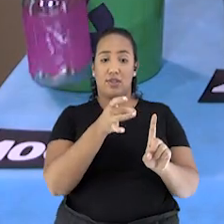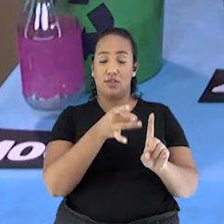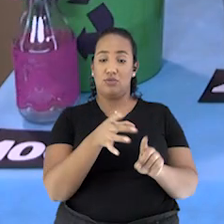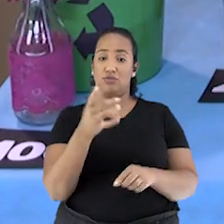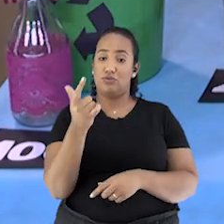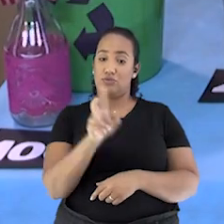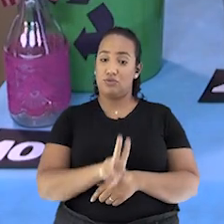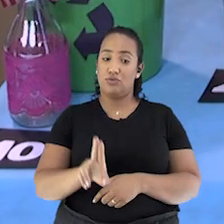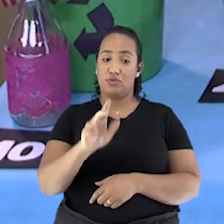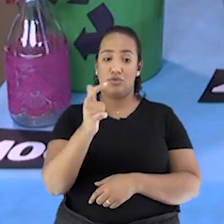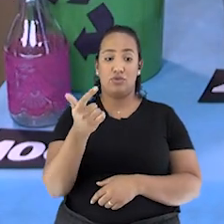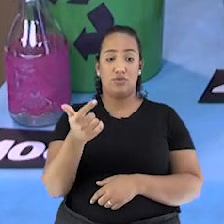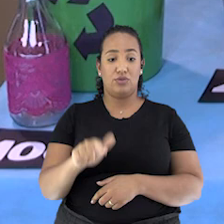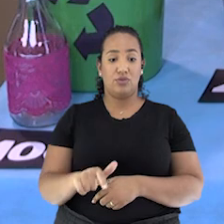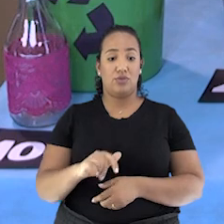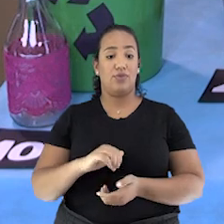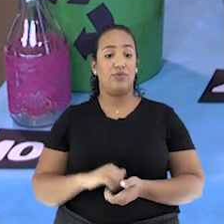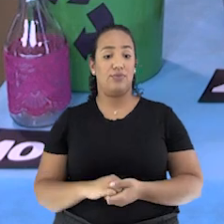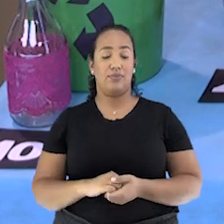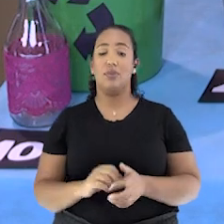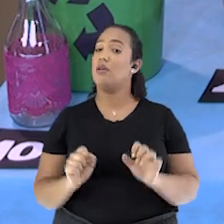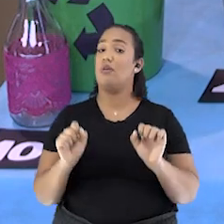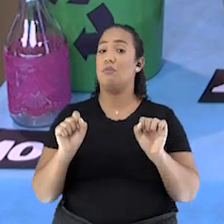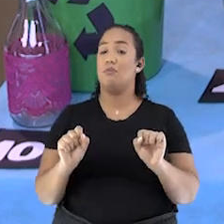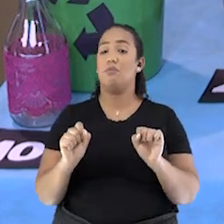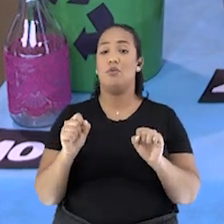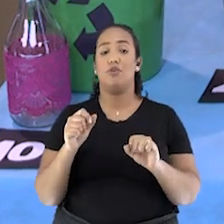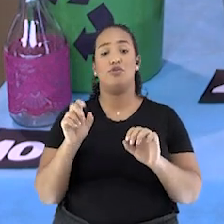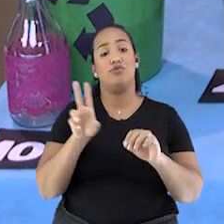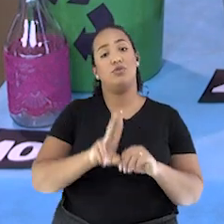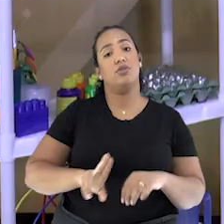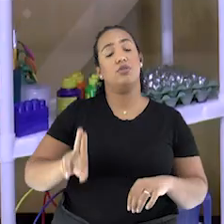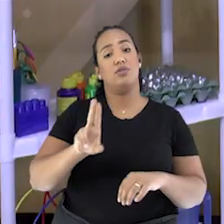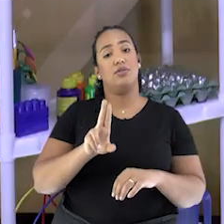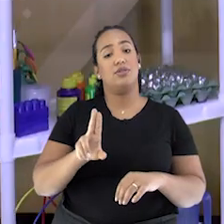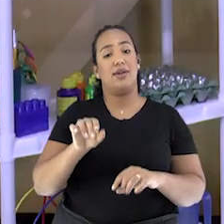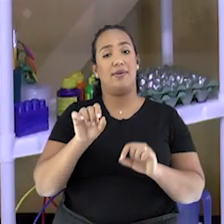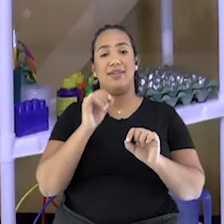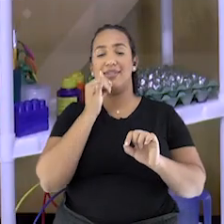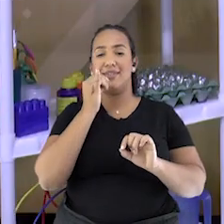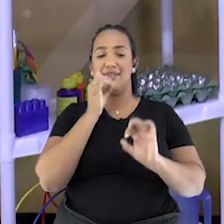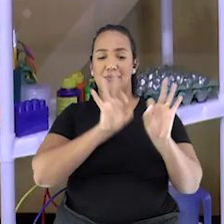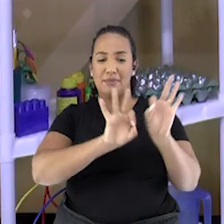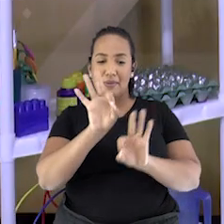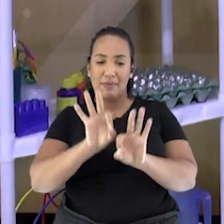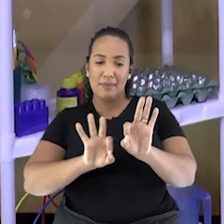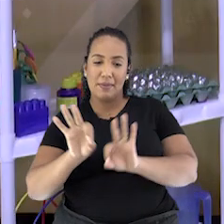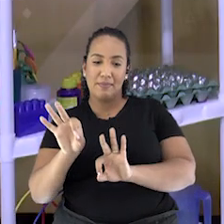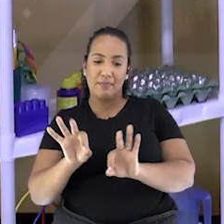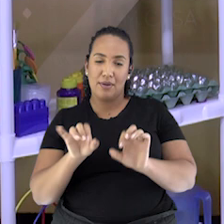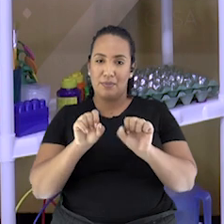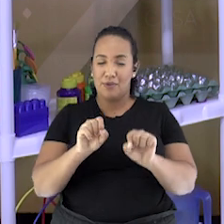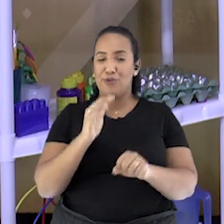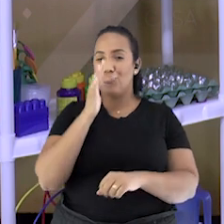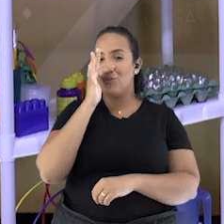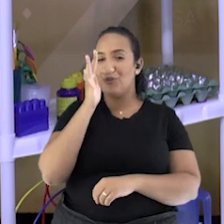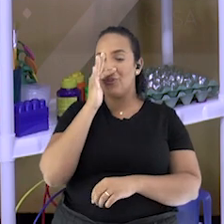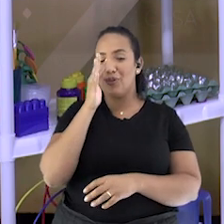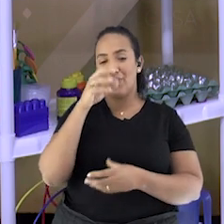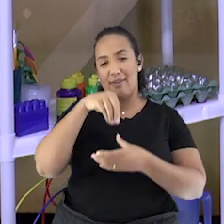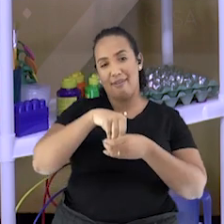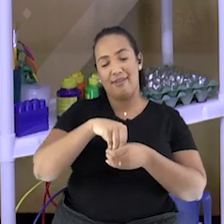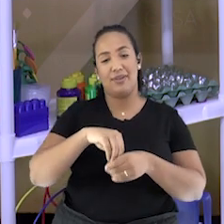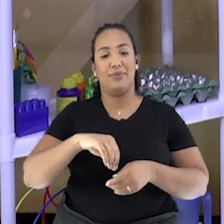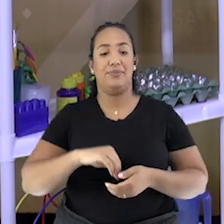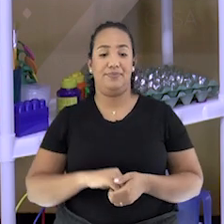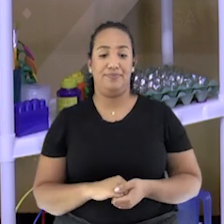uma linda decoração. Aqui você pode, por exemplo, colocar algumas flores. Agora, se você fez uma festa, vocês devem ter bebido